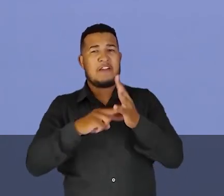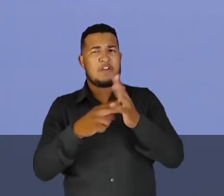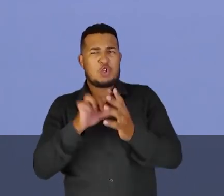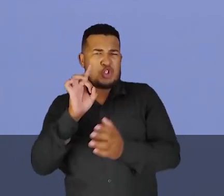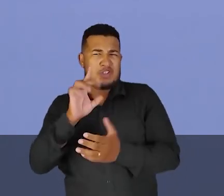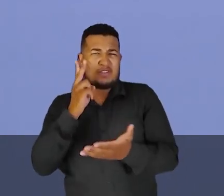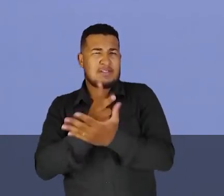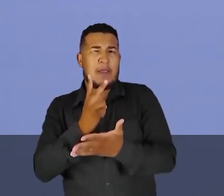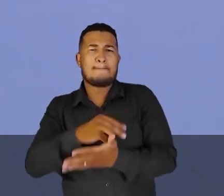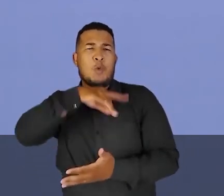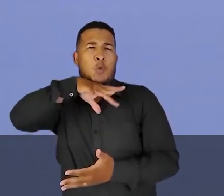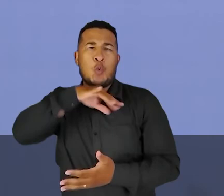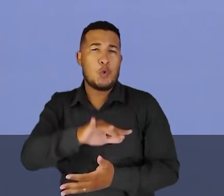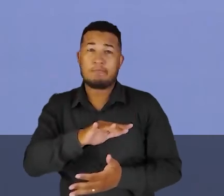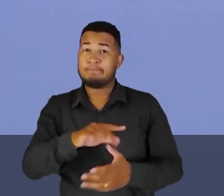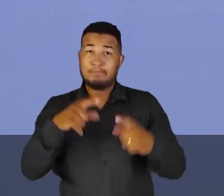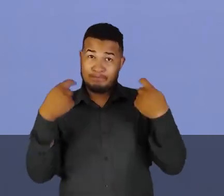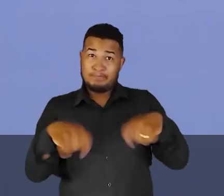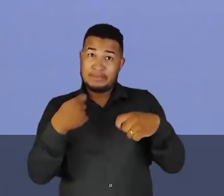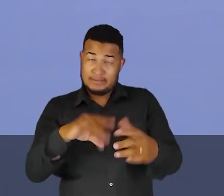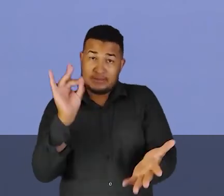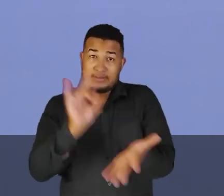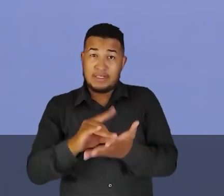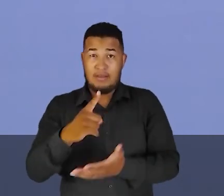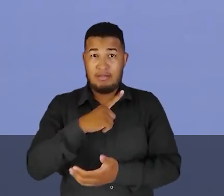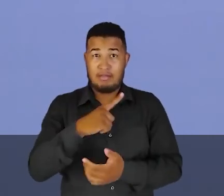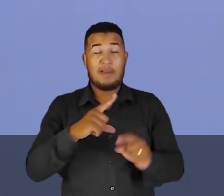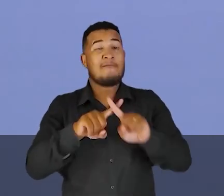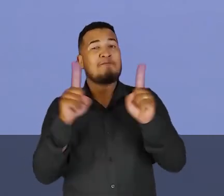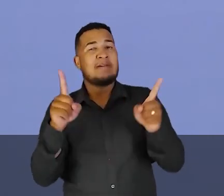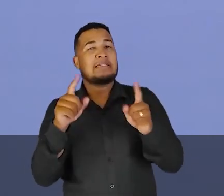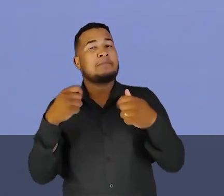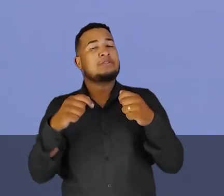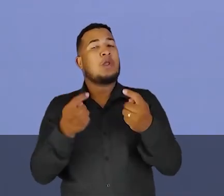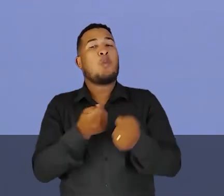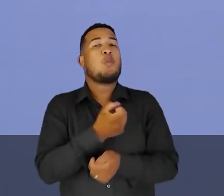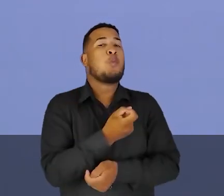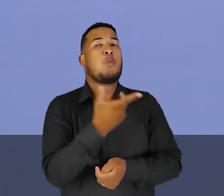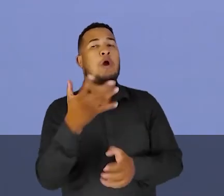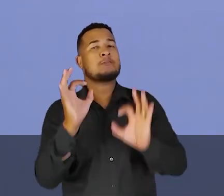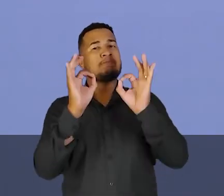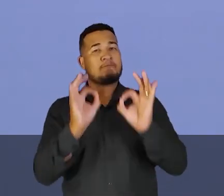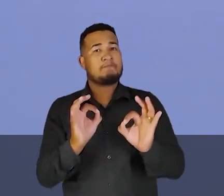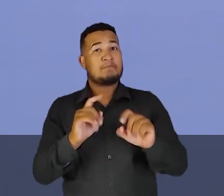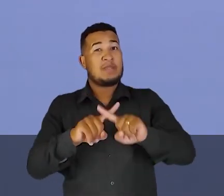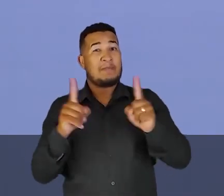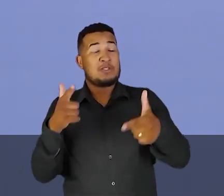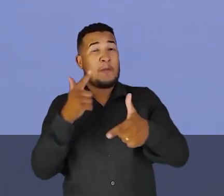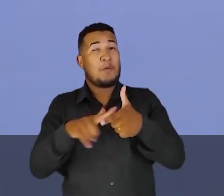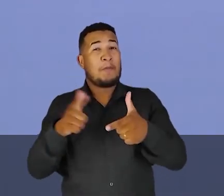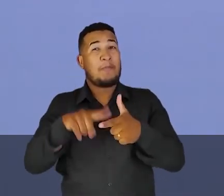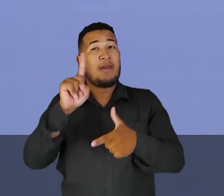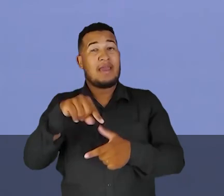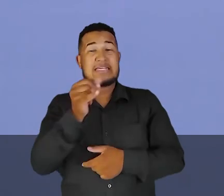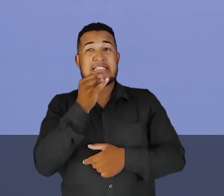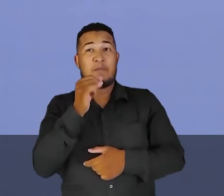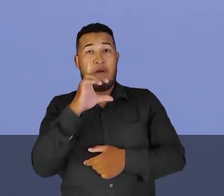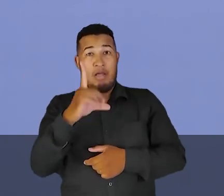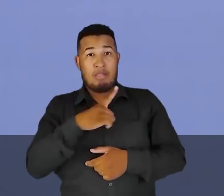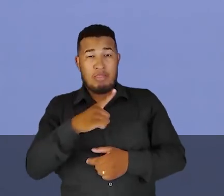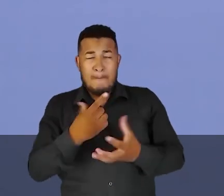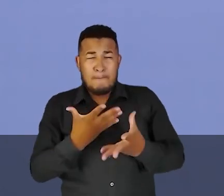Ele precisa existir na atmosfera, só que em concentrações ideais. O problema é que quando ele está em excesso,